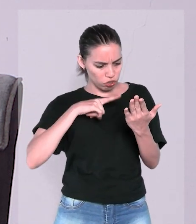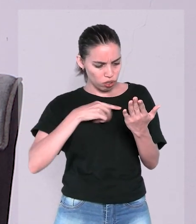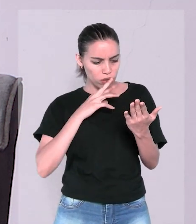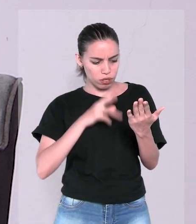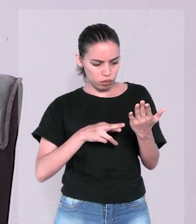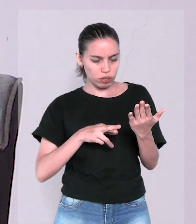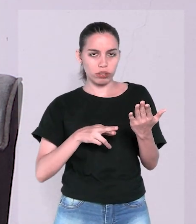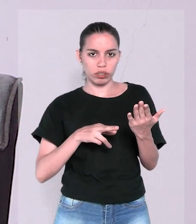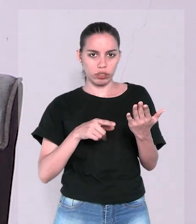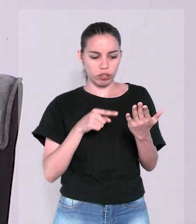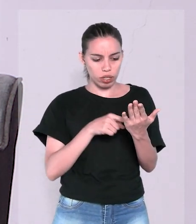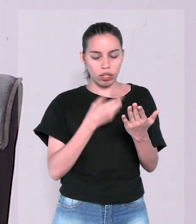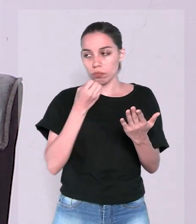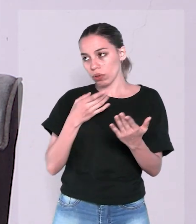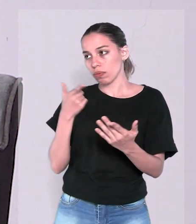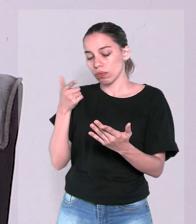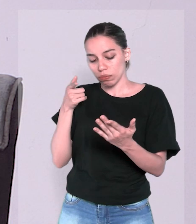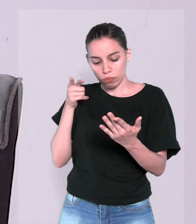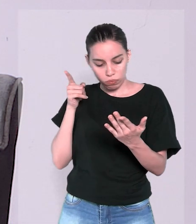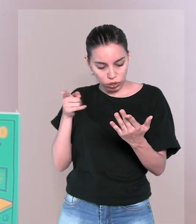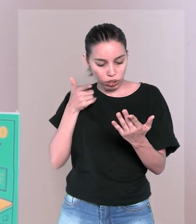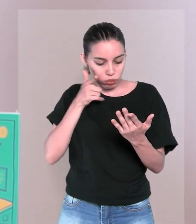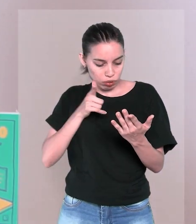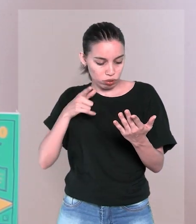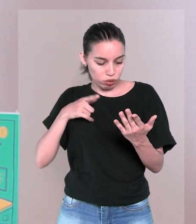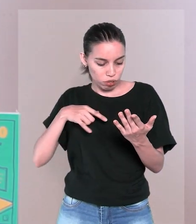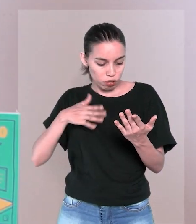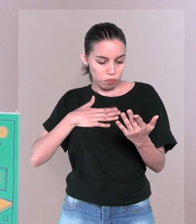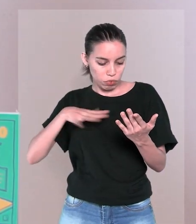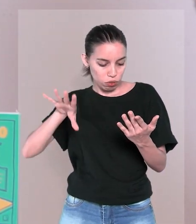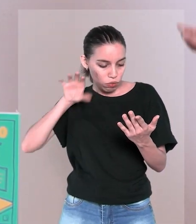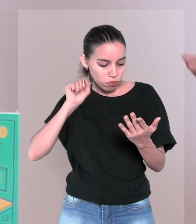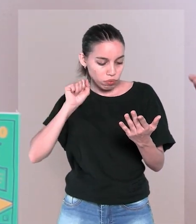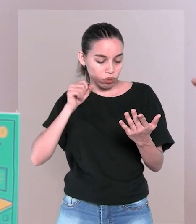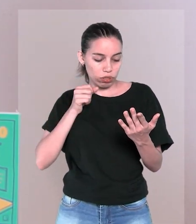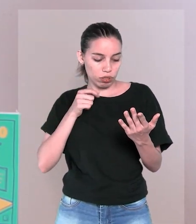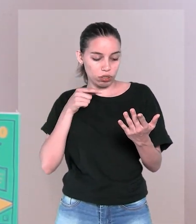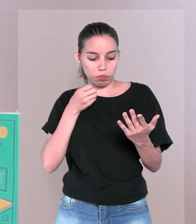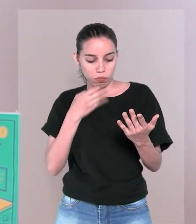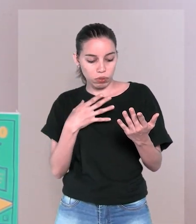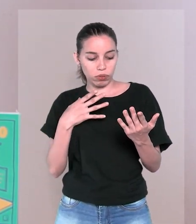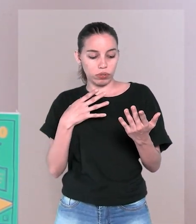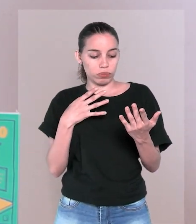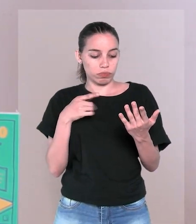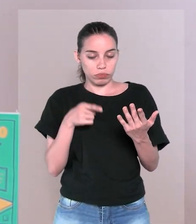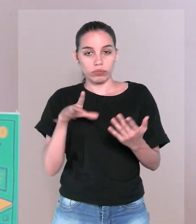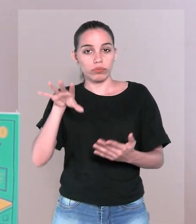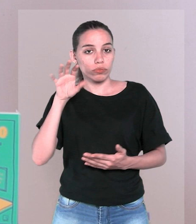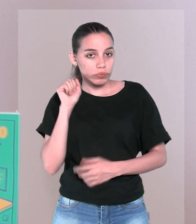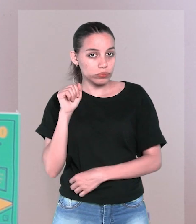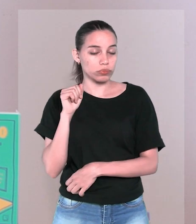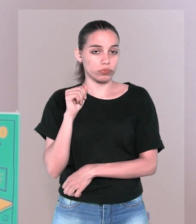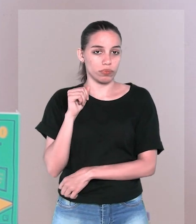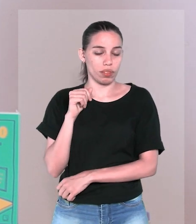exemplo, havia respostas que me diziam o seguinte: olha, que bom que você começou a me ouvir, que bom que alguém me